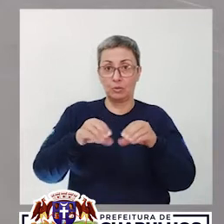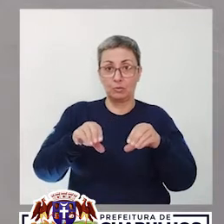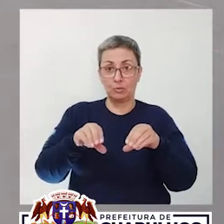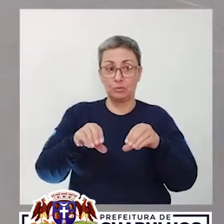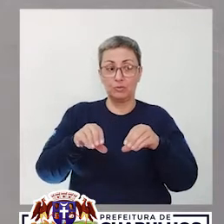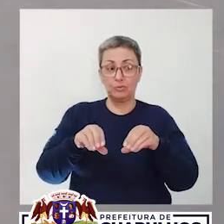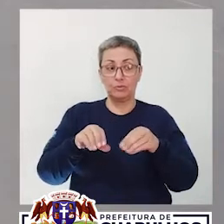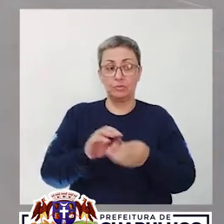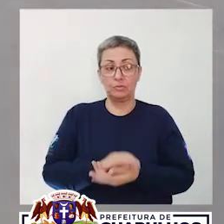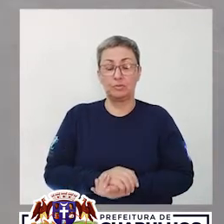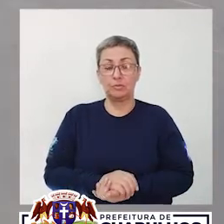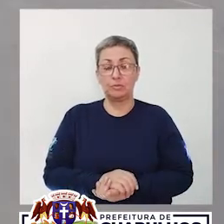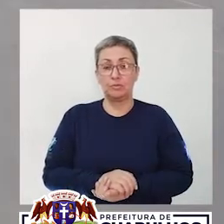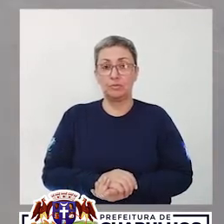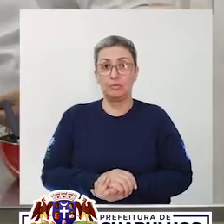dois ovos.